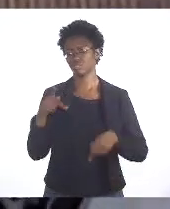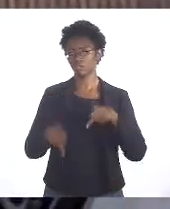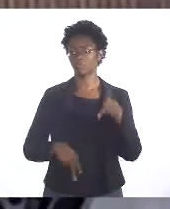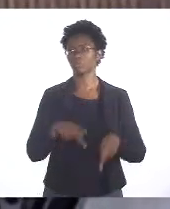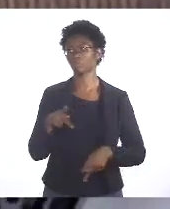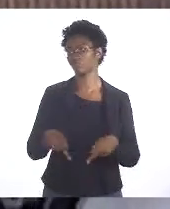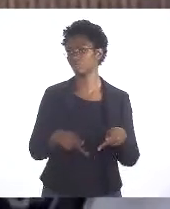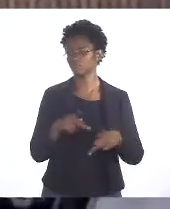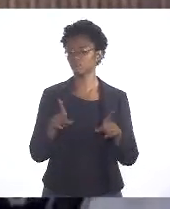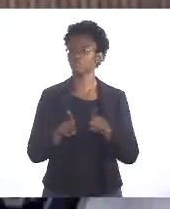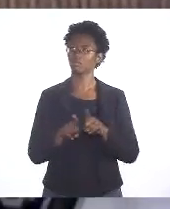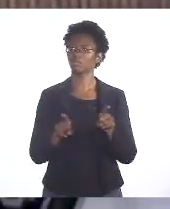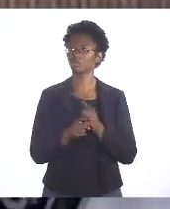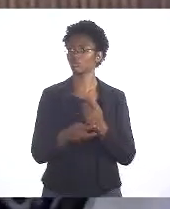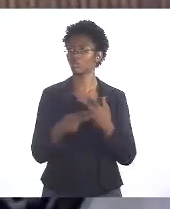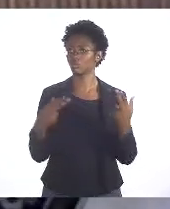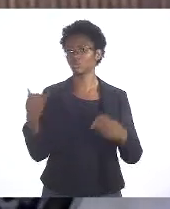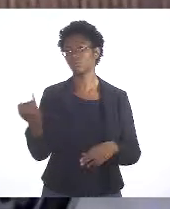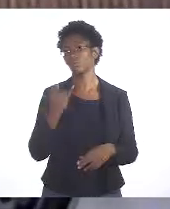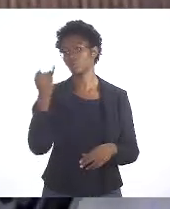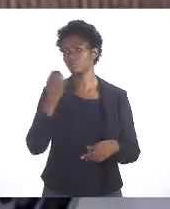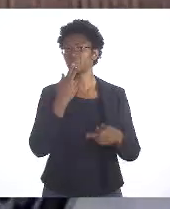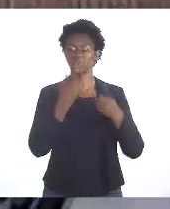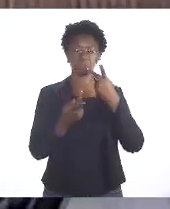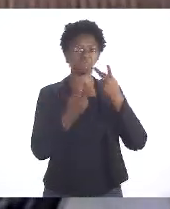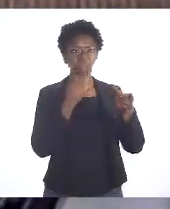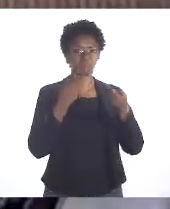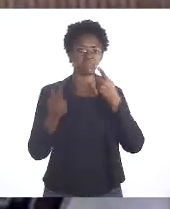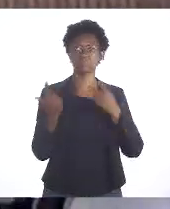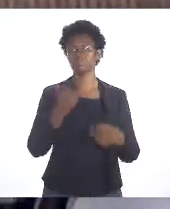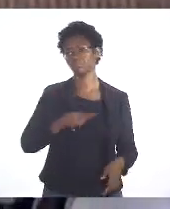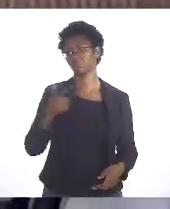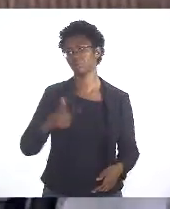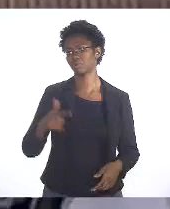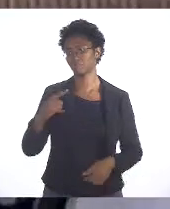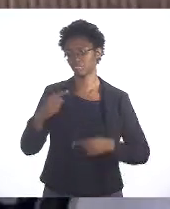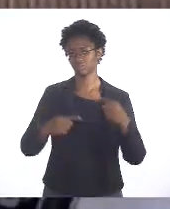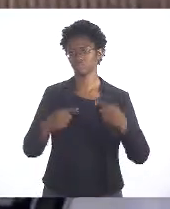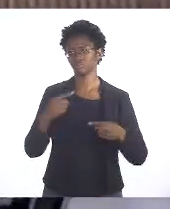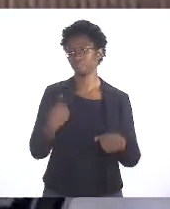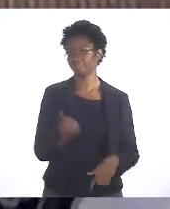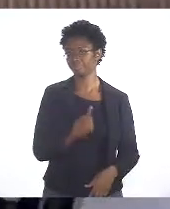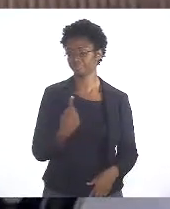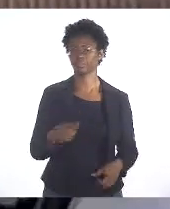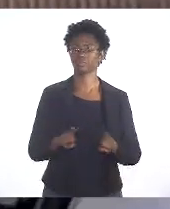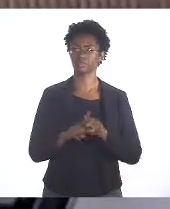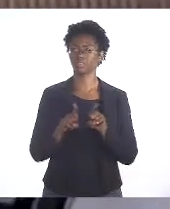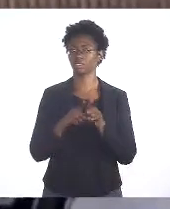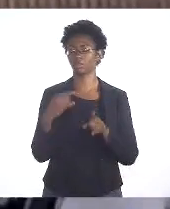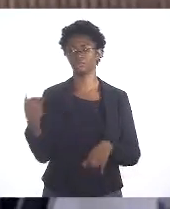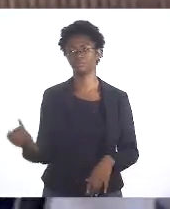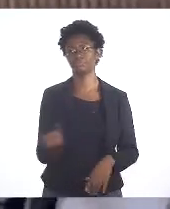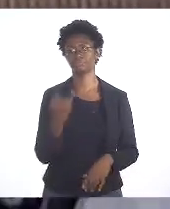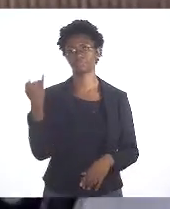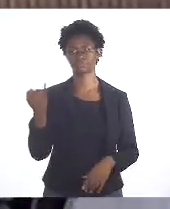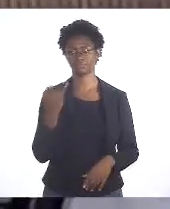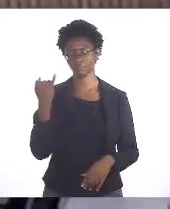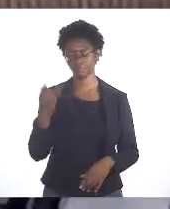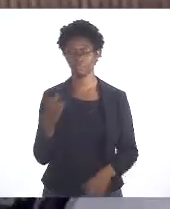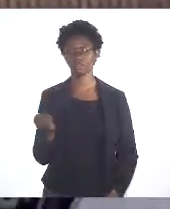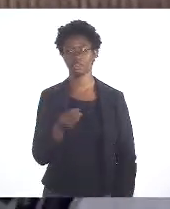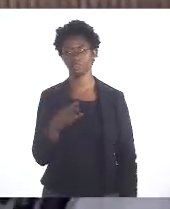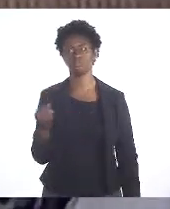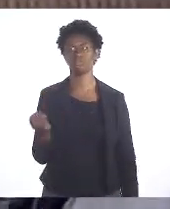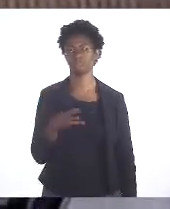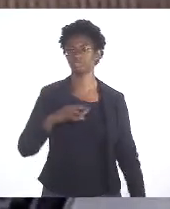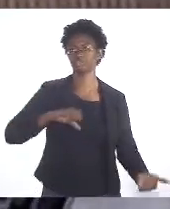foram pontos muito falados e muito recorrentes nessa discussão. Então, a importância também de atualizar,